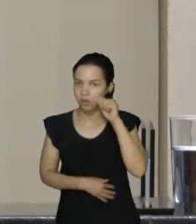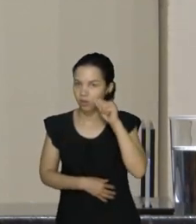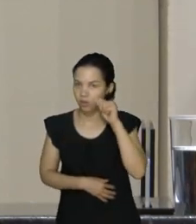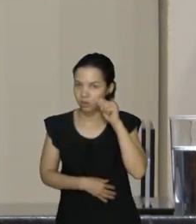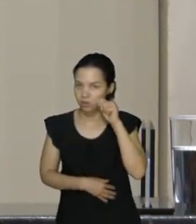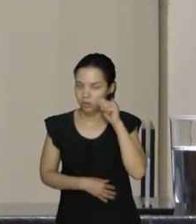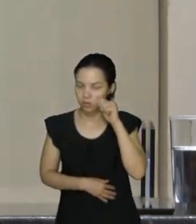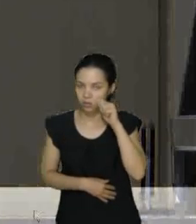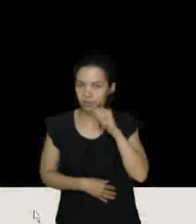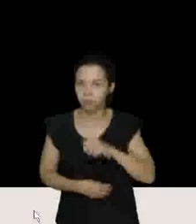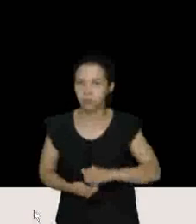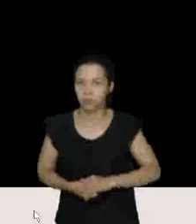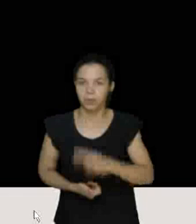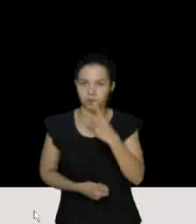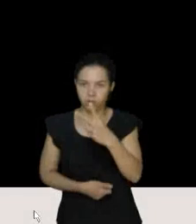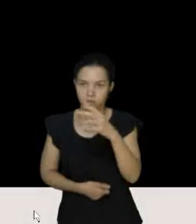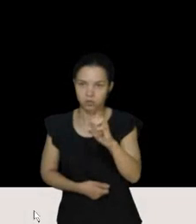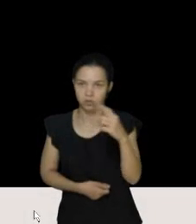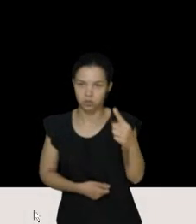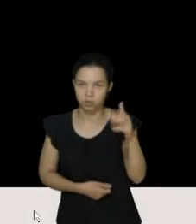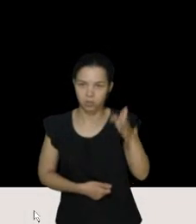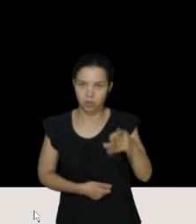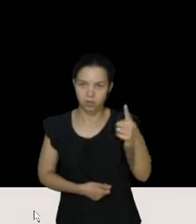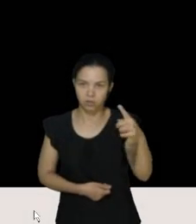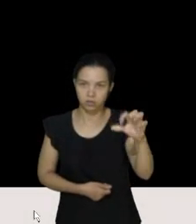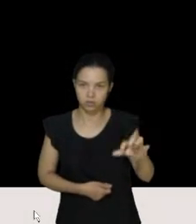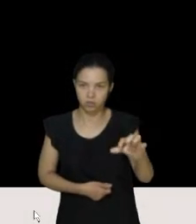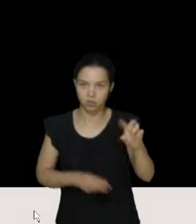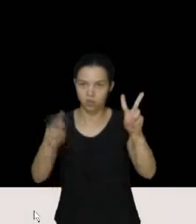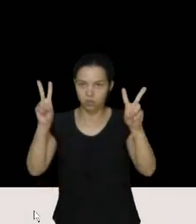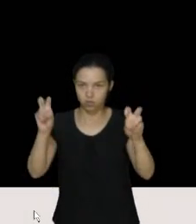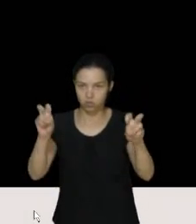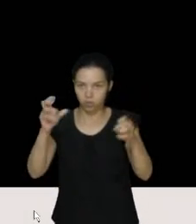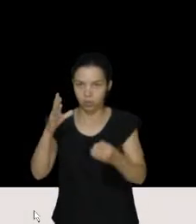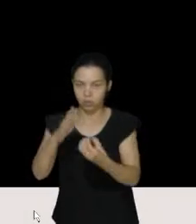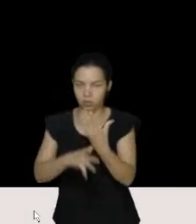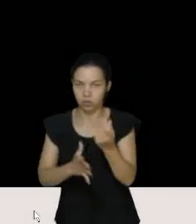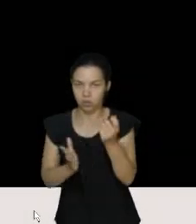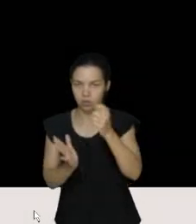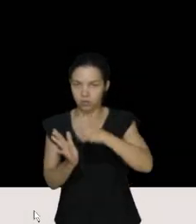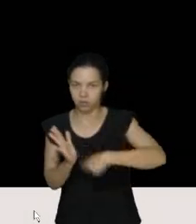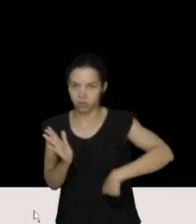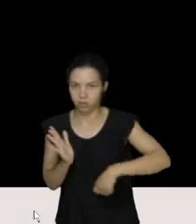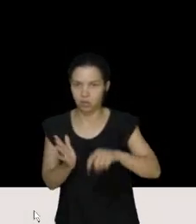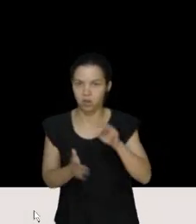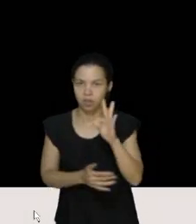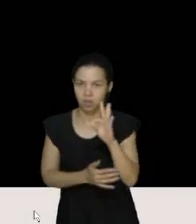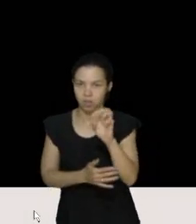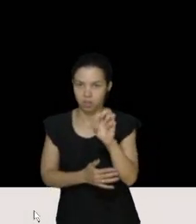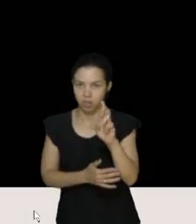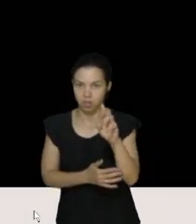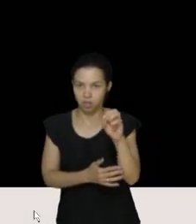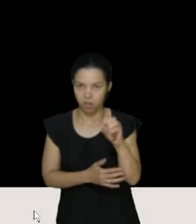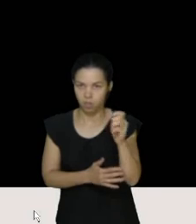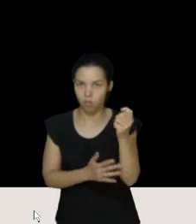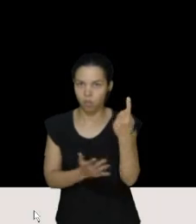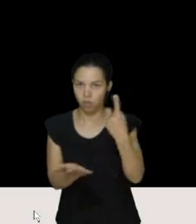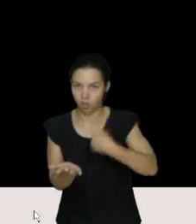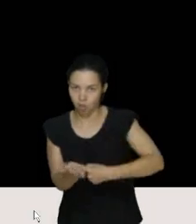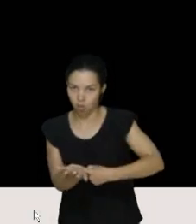número 201/2019, que dispõe sobre a criação da assinatura termo de compromisso em denúncia a ser assinado em